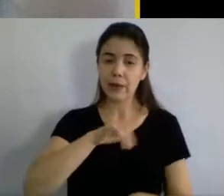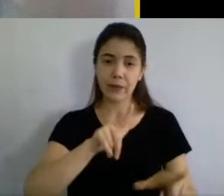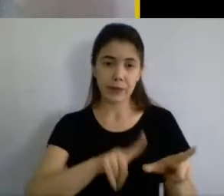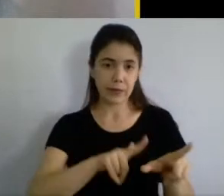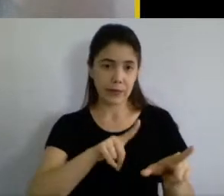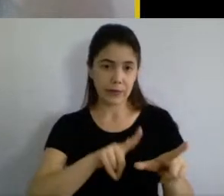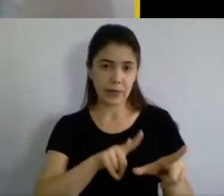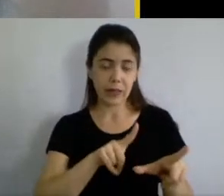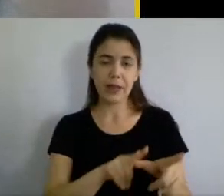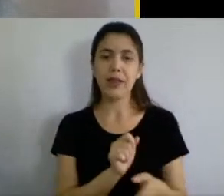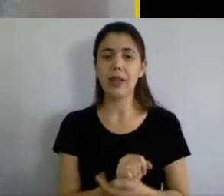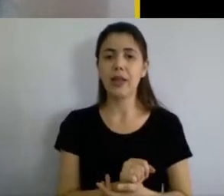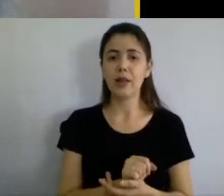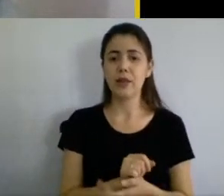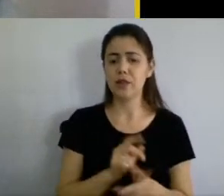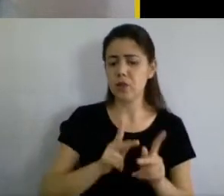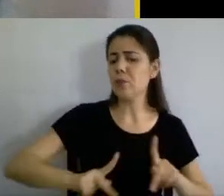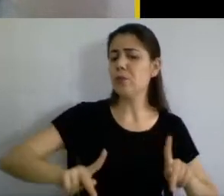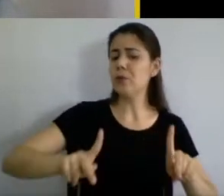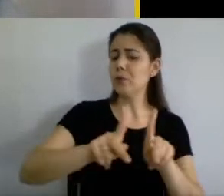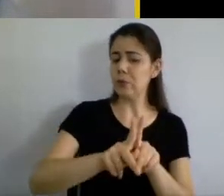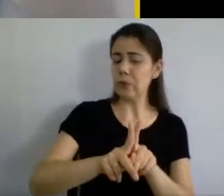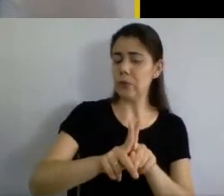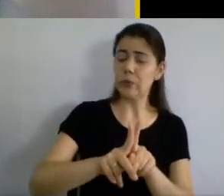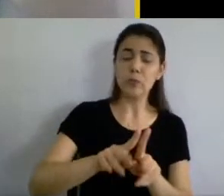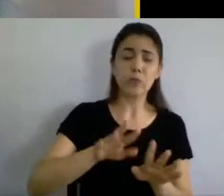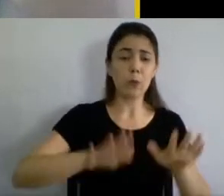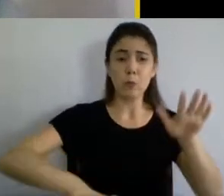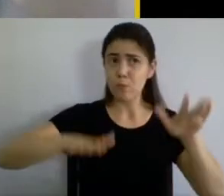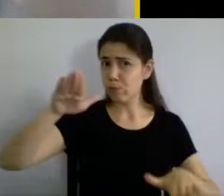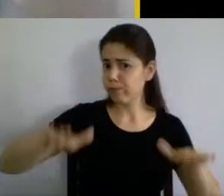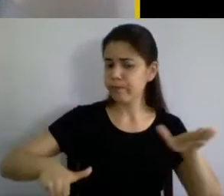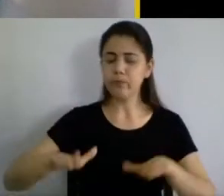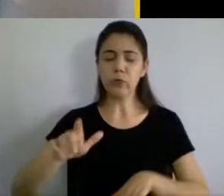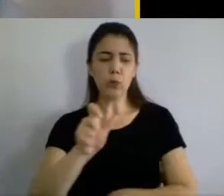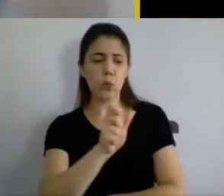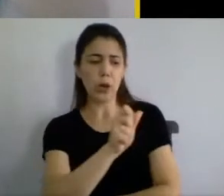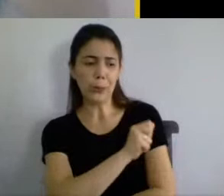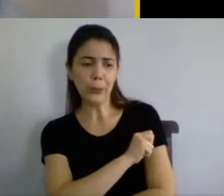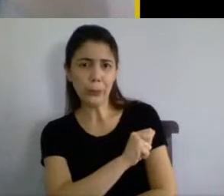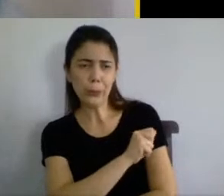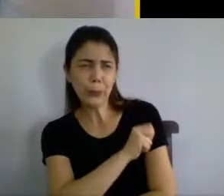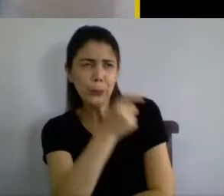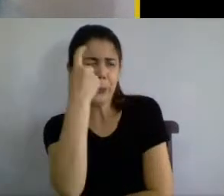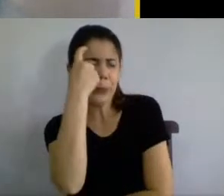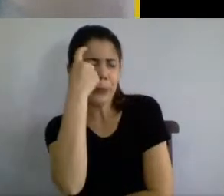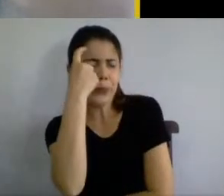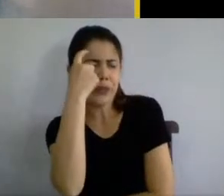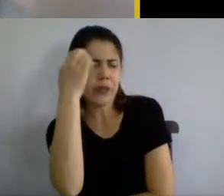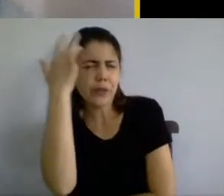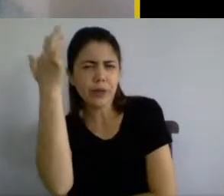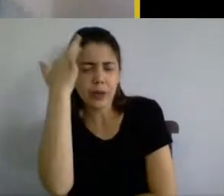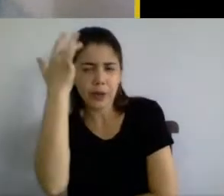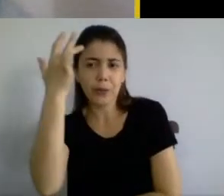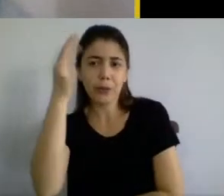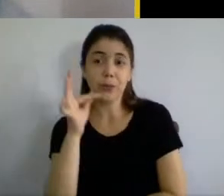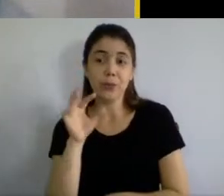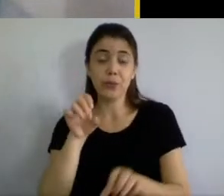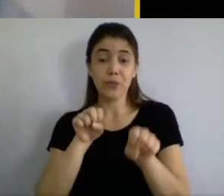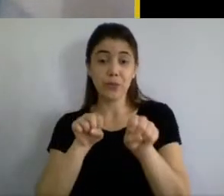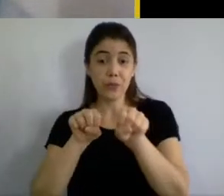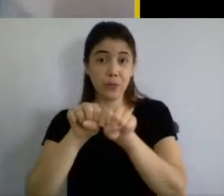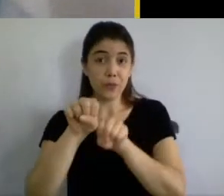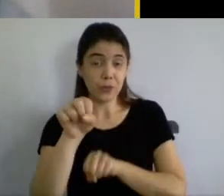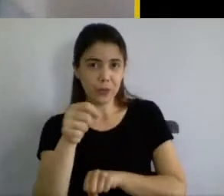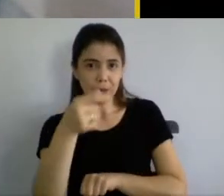que vai do aluno que está pensando em fazer letras ao pesquisador, professor, que também trabalha com isso. Tá, hoje